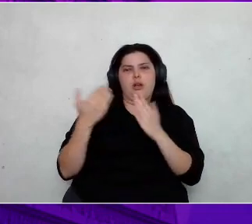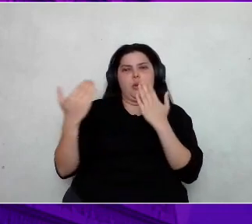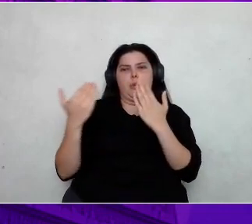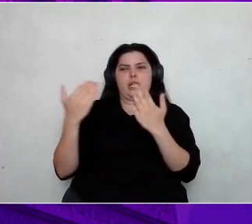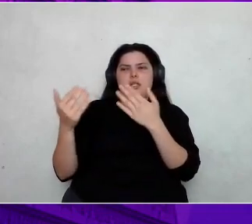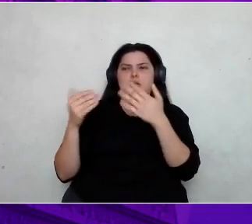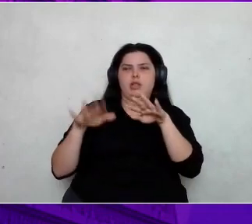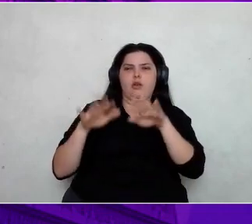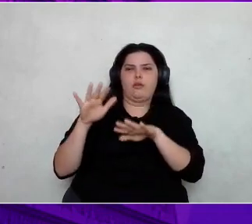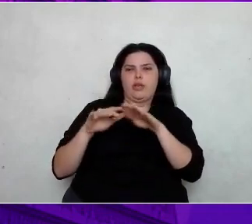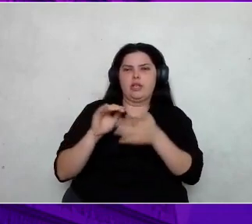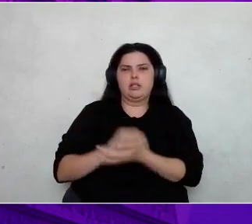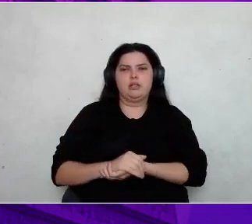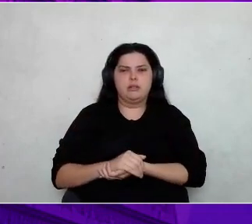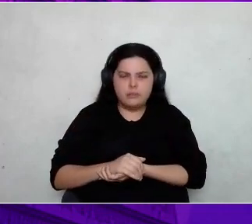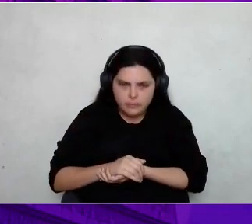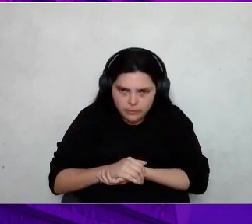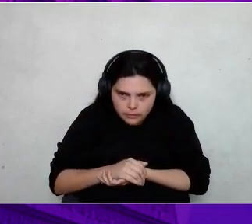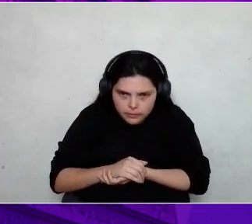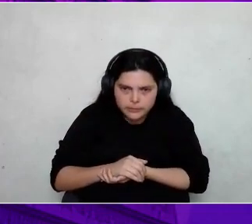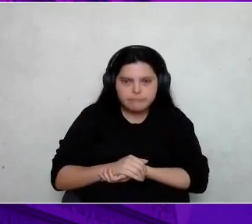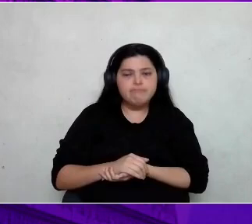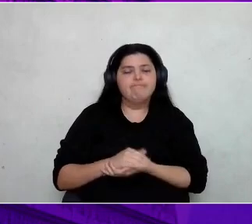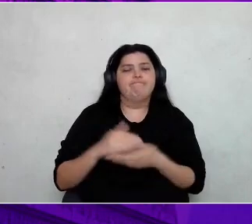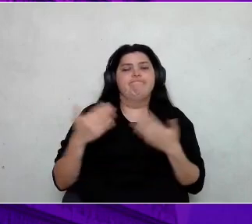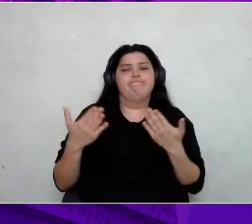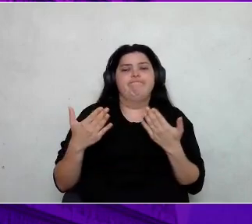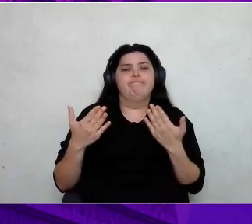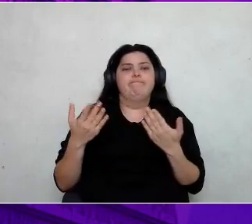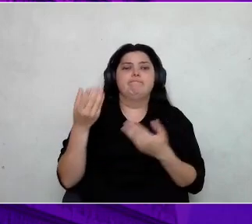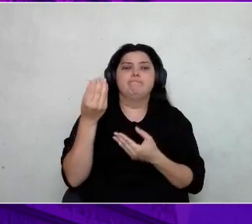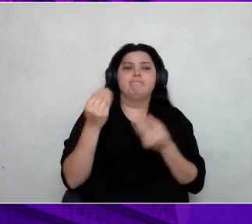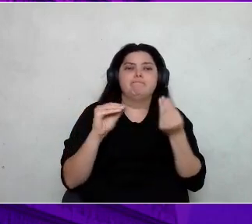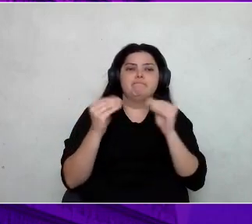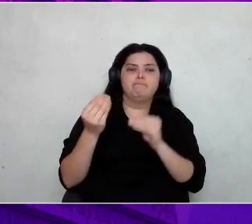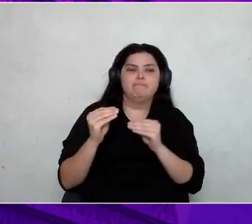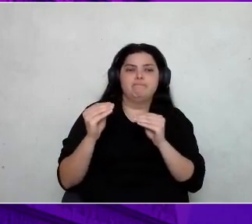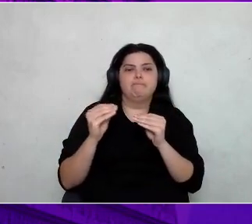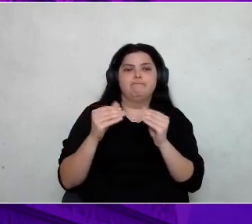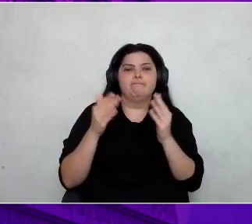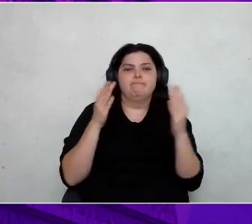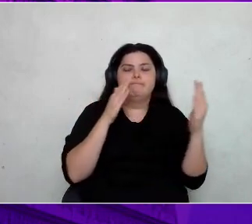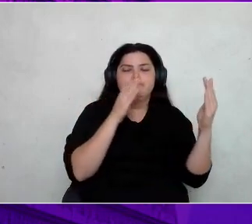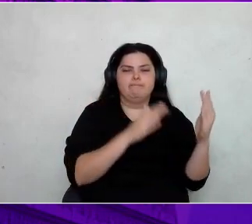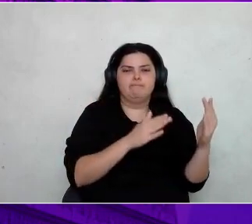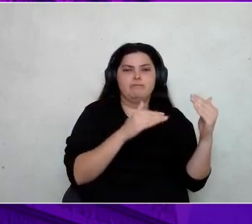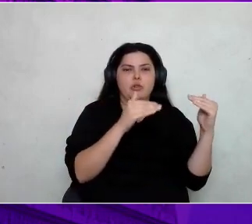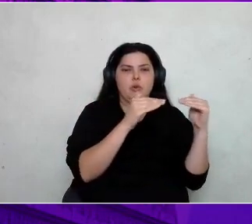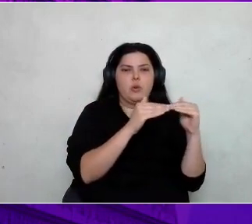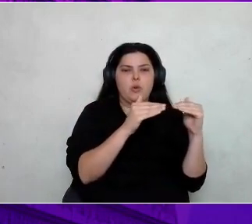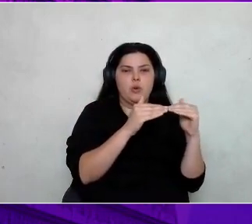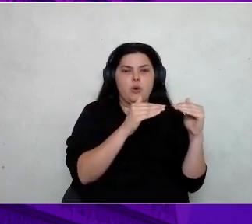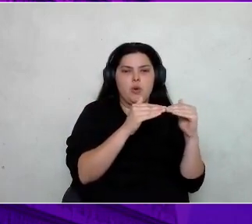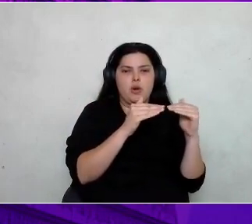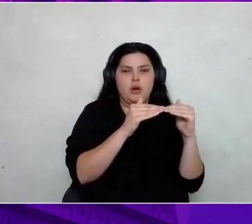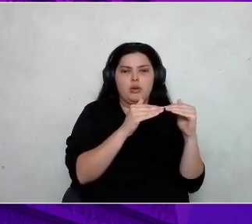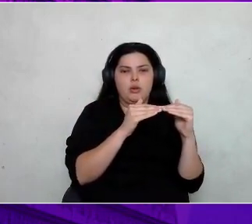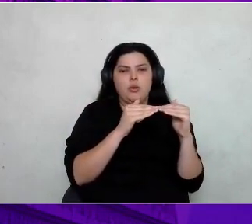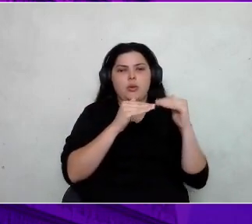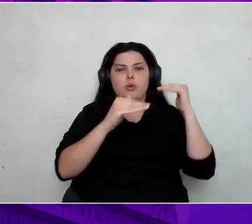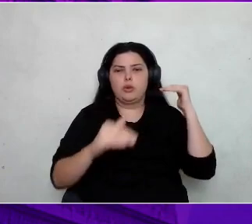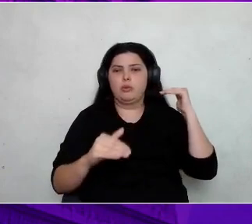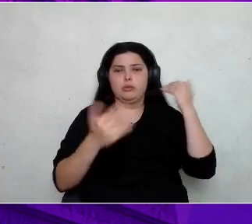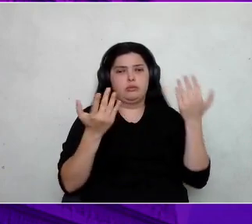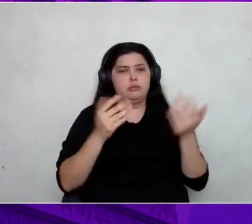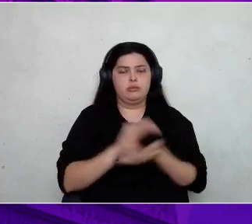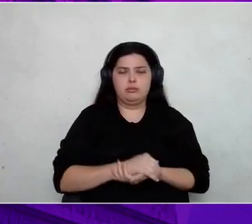das pessoas com aquelas questões e colocar para um lado o que é concordância e para o outro lado o que é discordância.